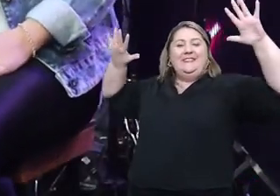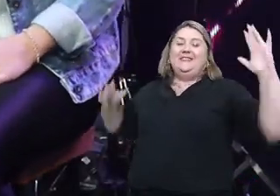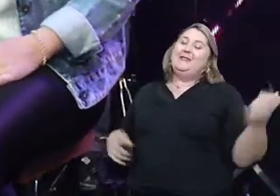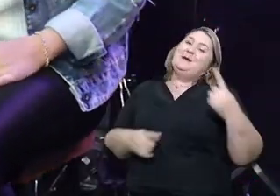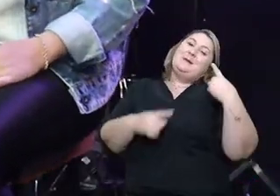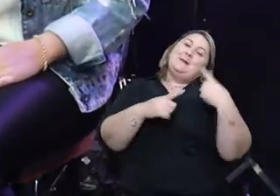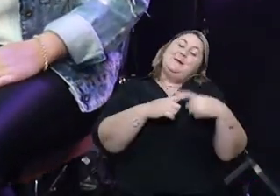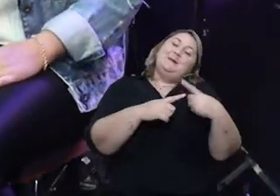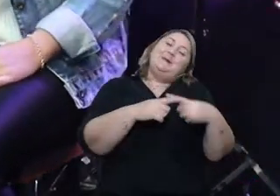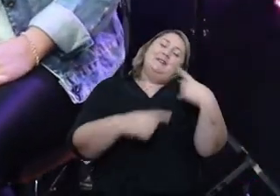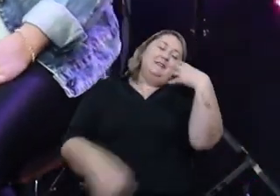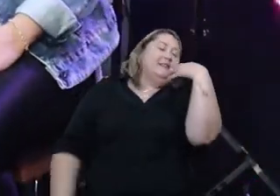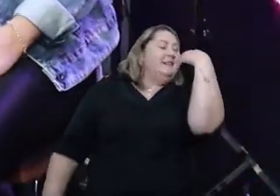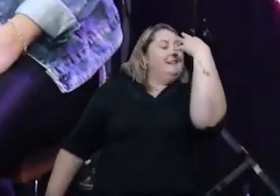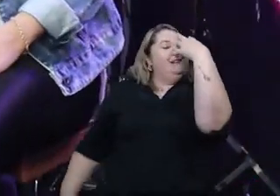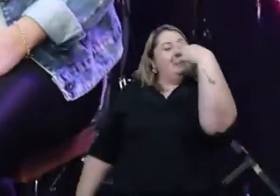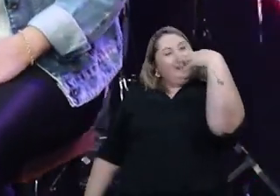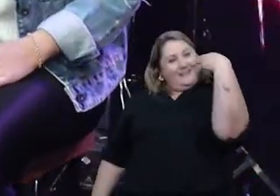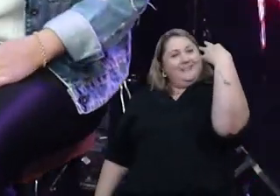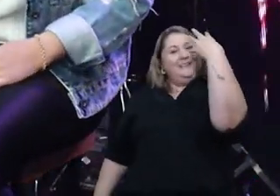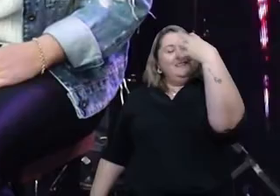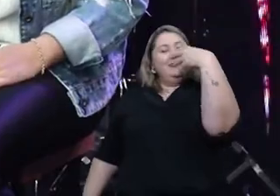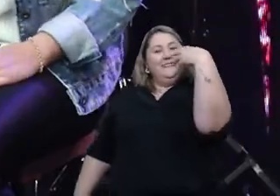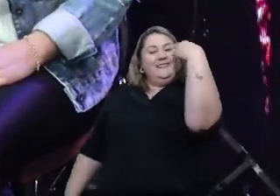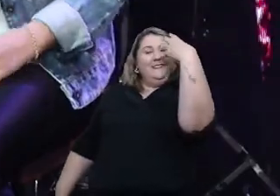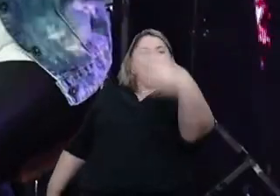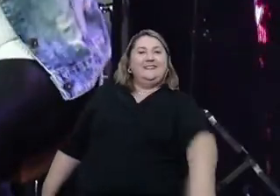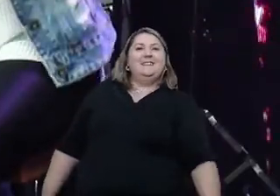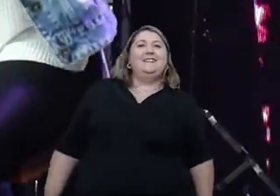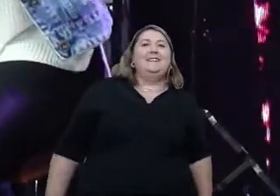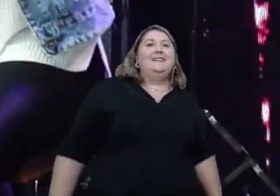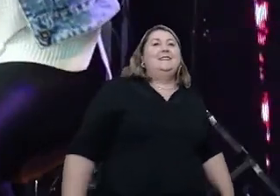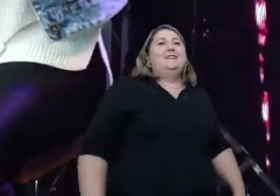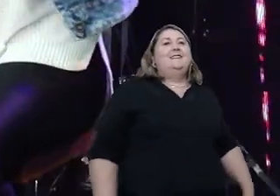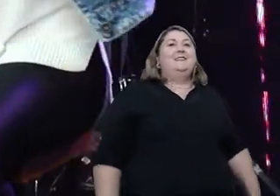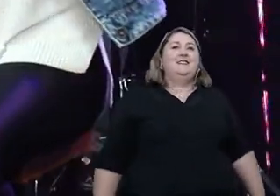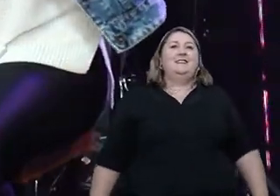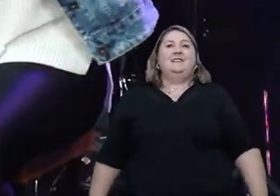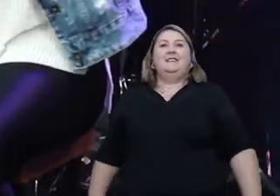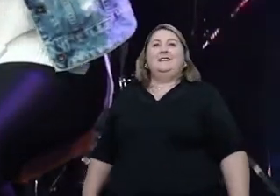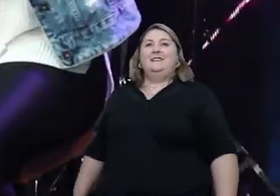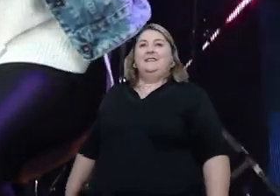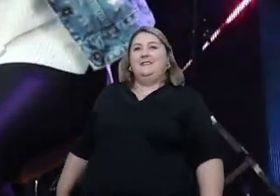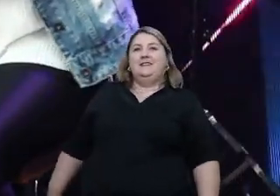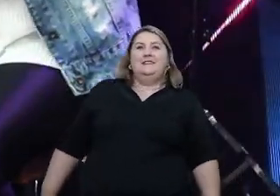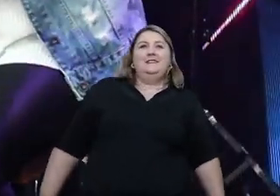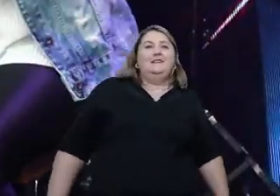tanto do que apaixonada.